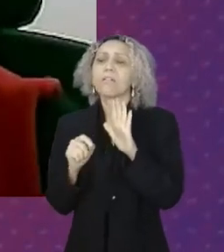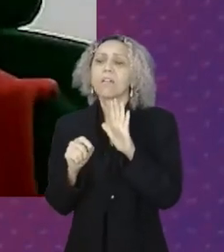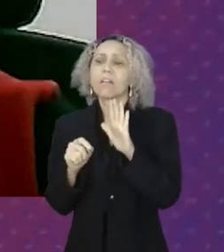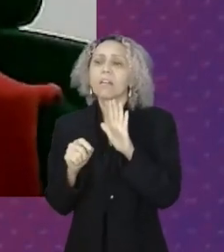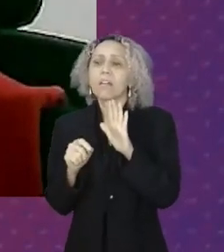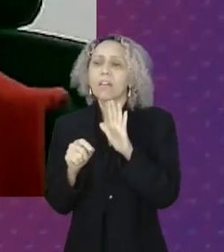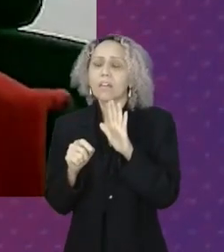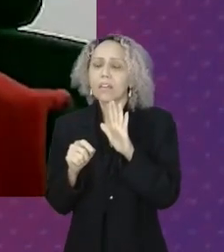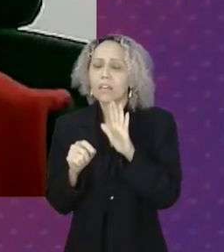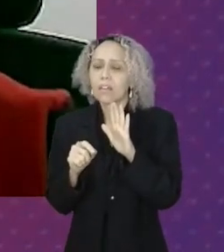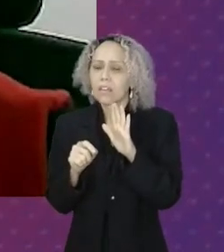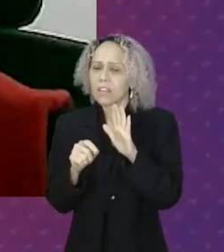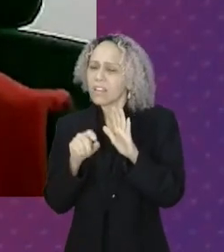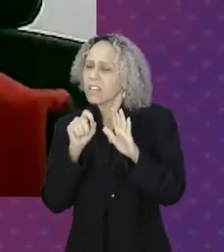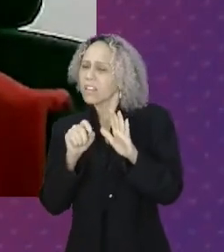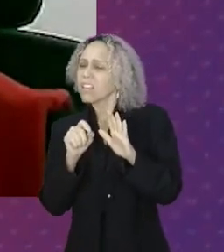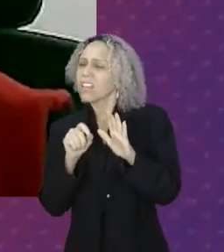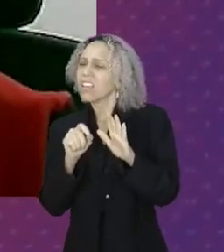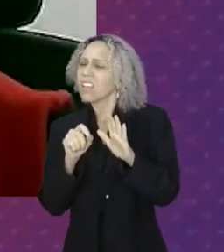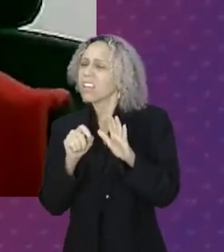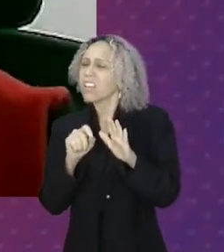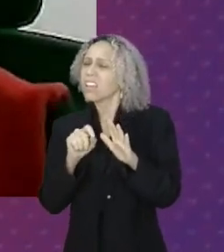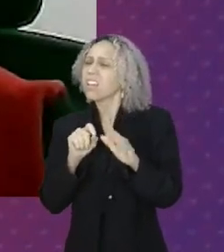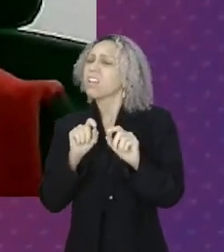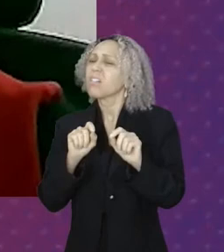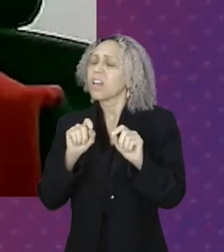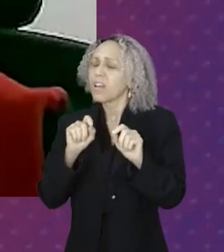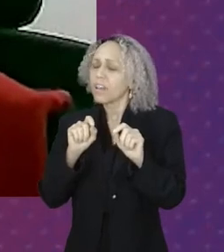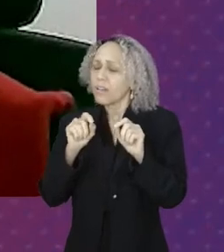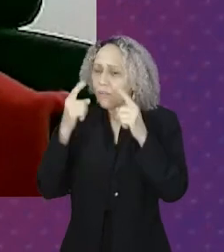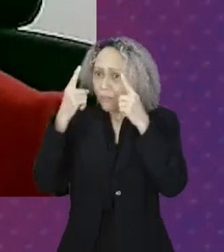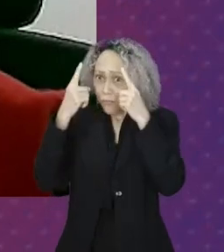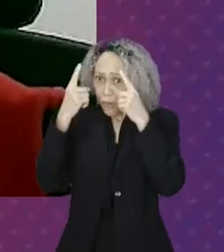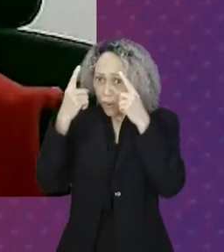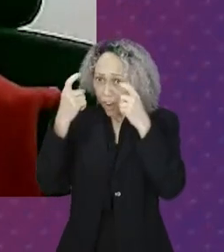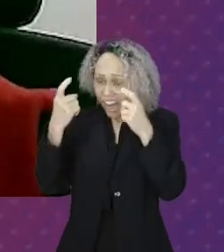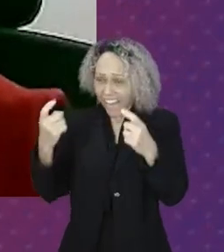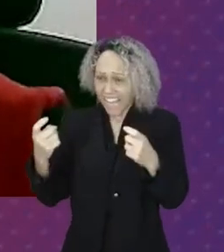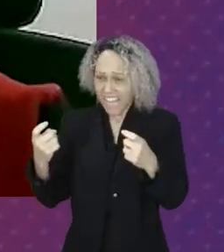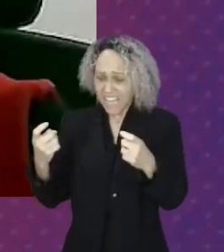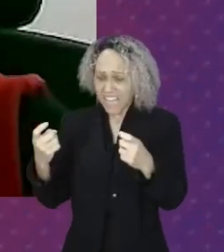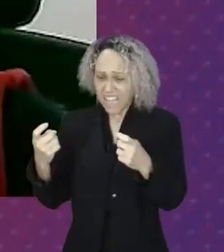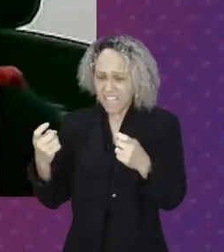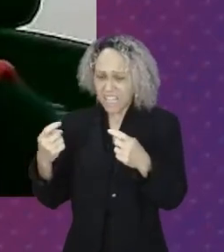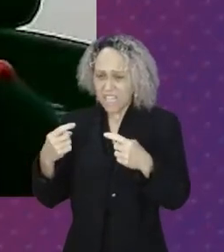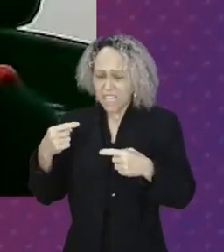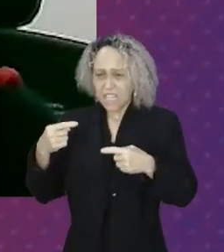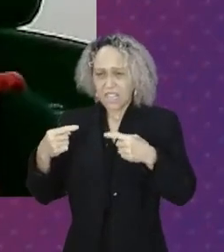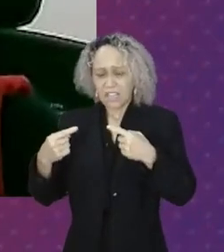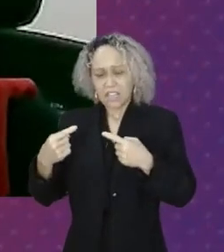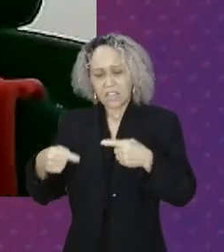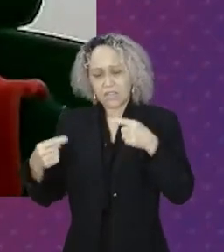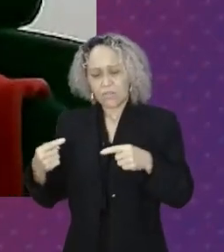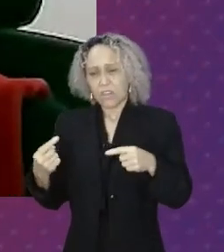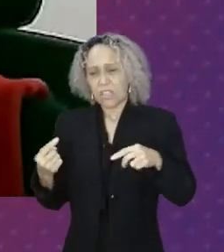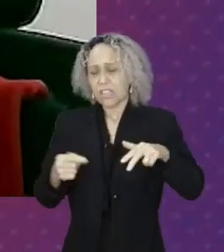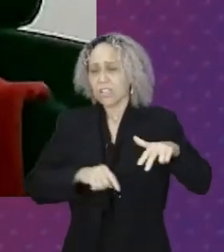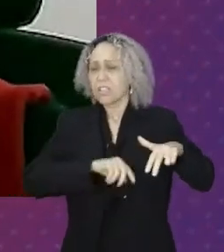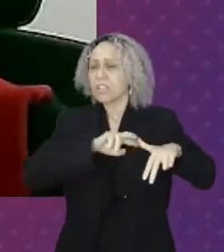e caracteriza como violência política de gênero, o impedimento ou a